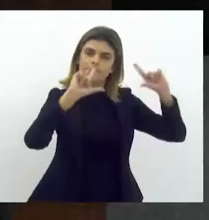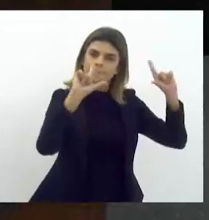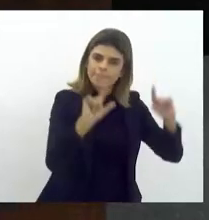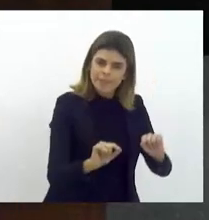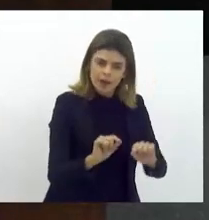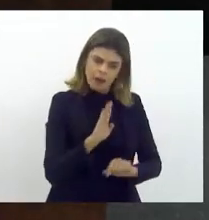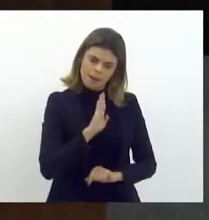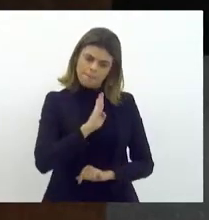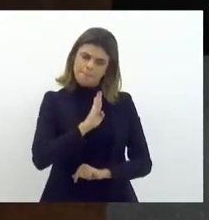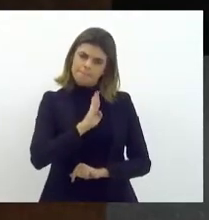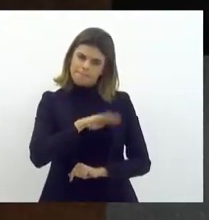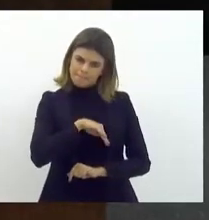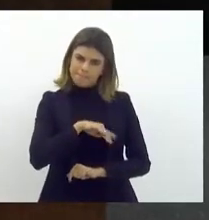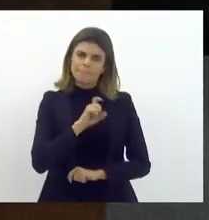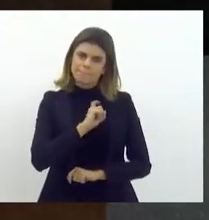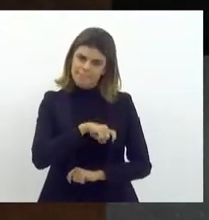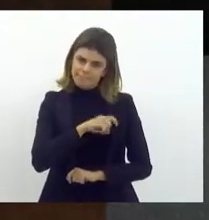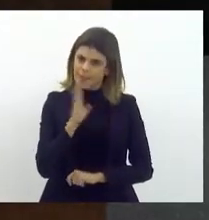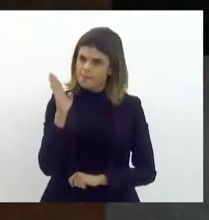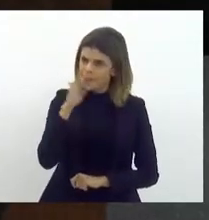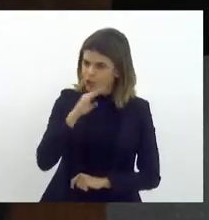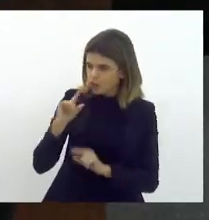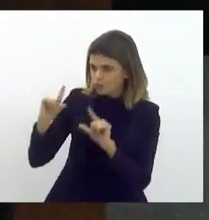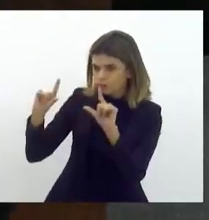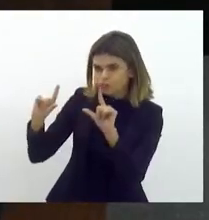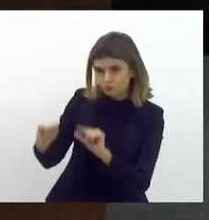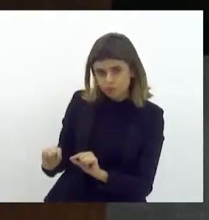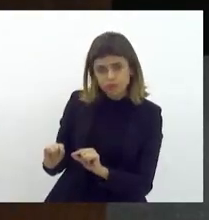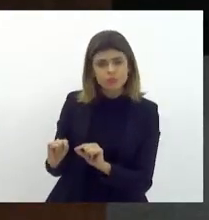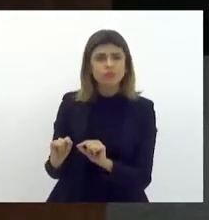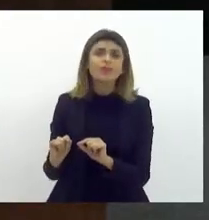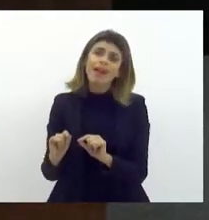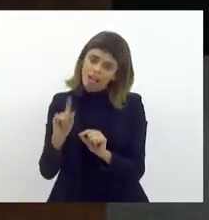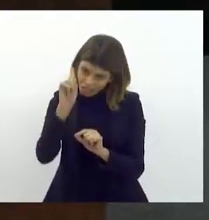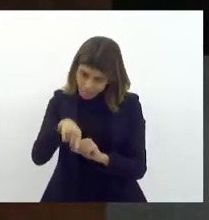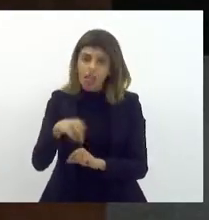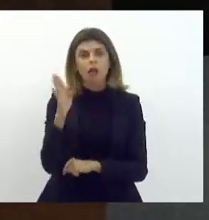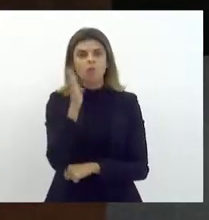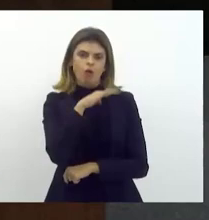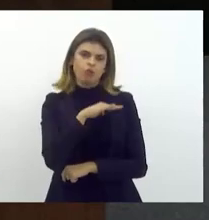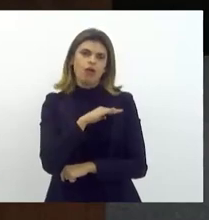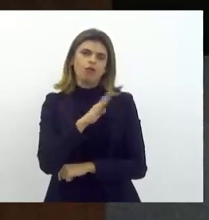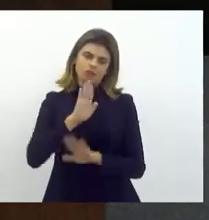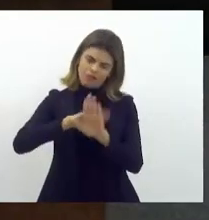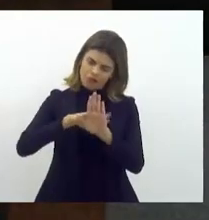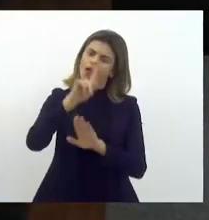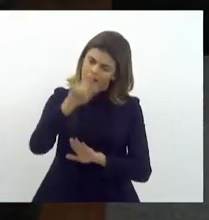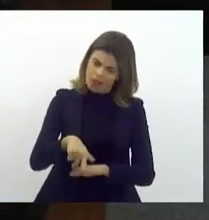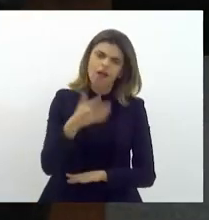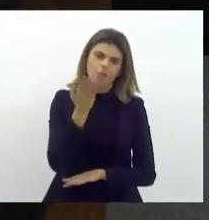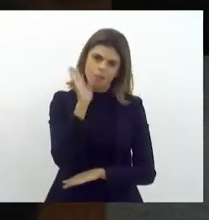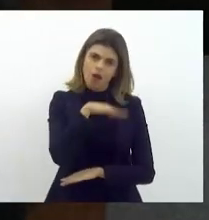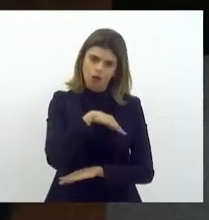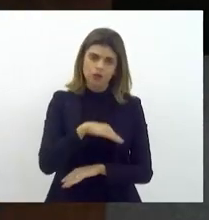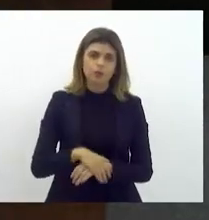maldade um pouquinho menor deputada Marta não deixa de ser uma maldade então